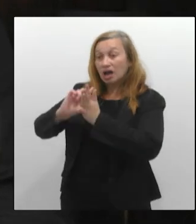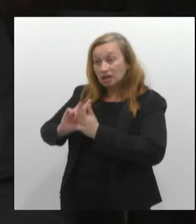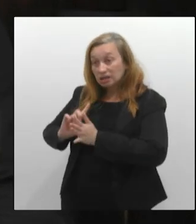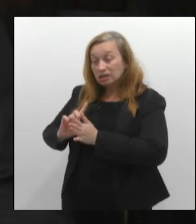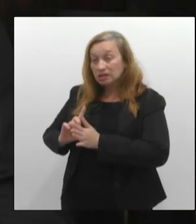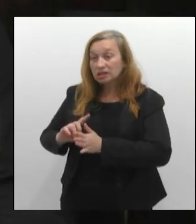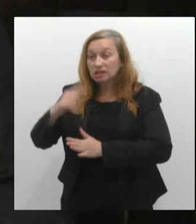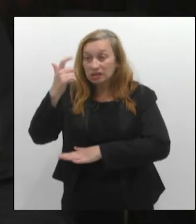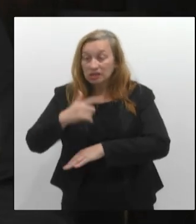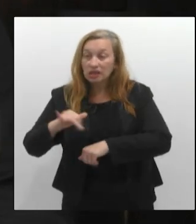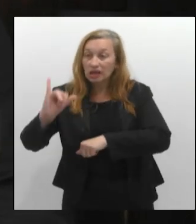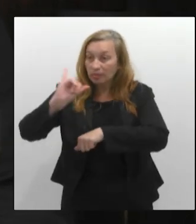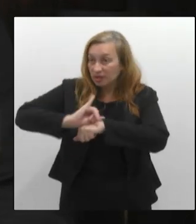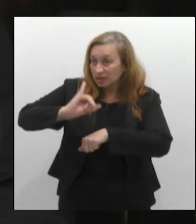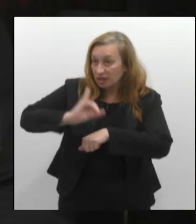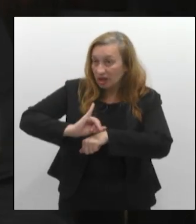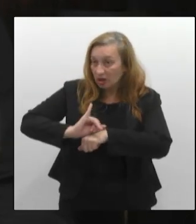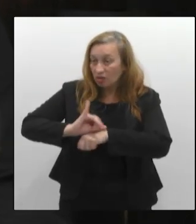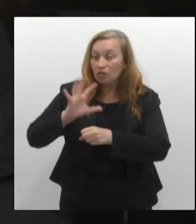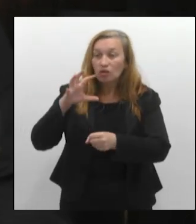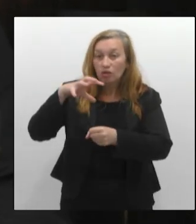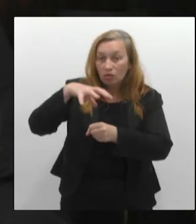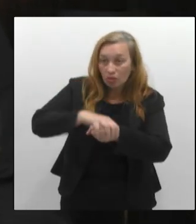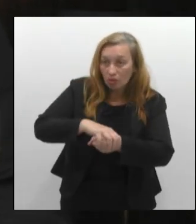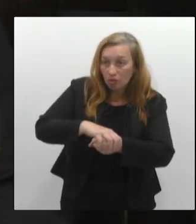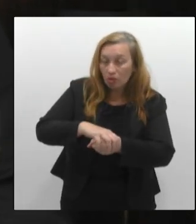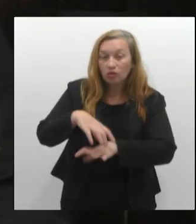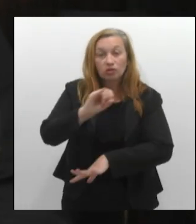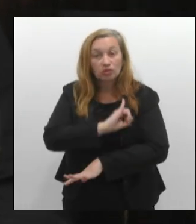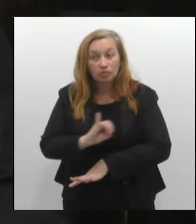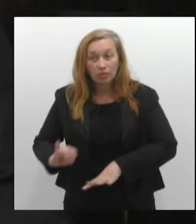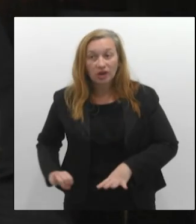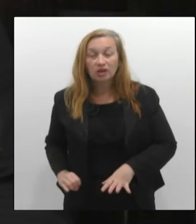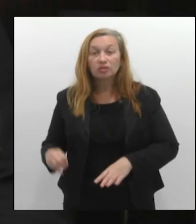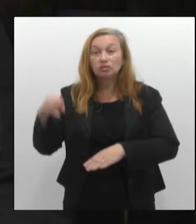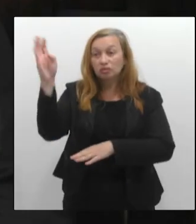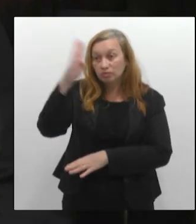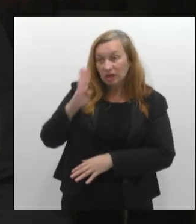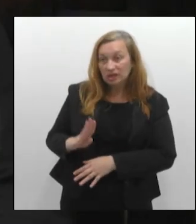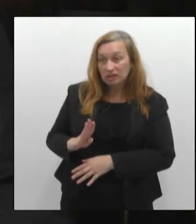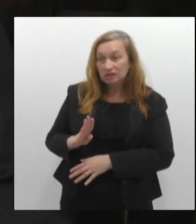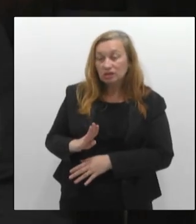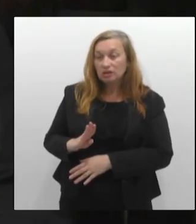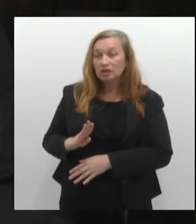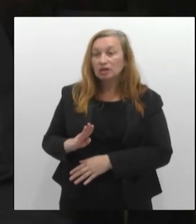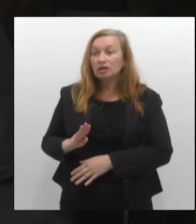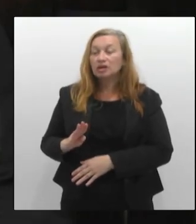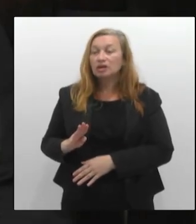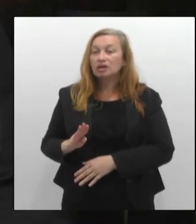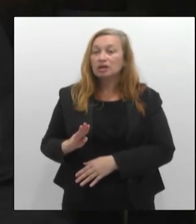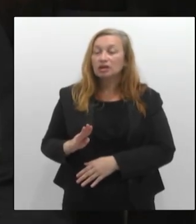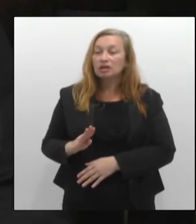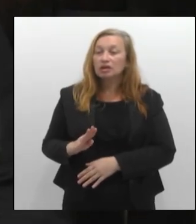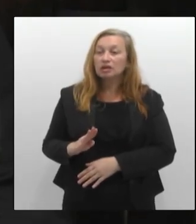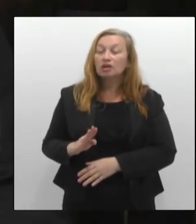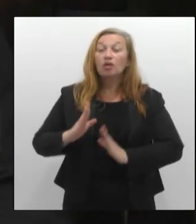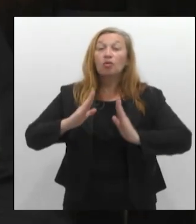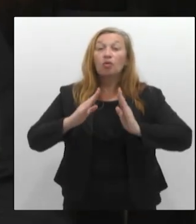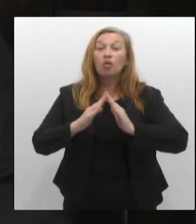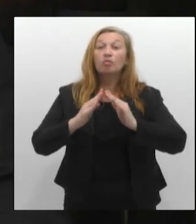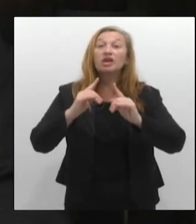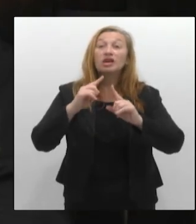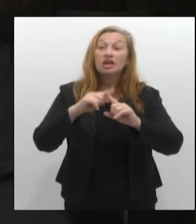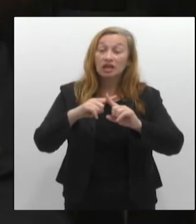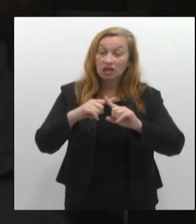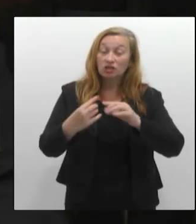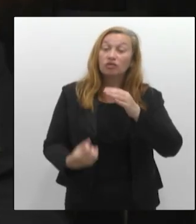capital da colônia, capital do Império, capital do Brasil, ela assumiu como diocese, como igreja, um